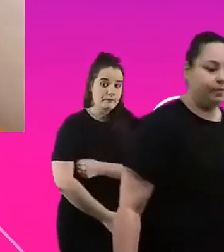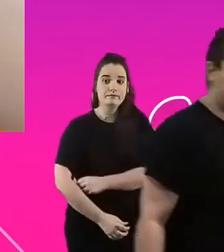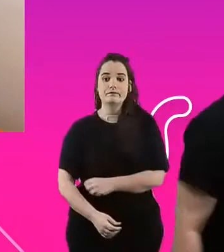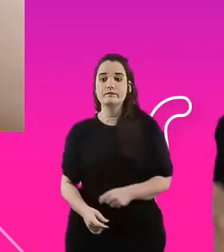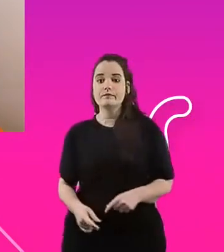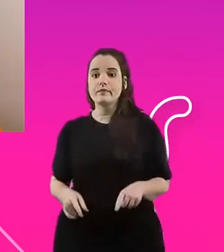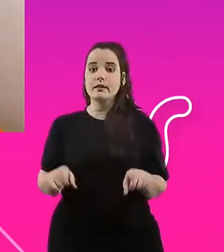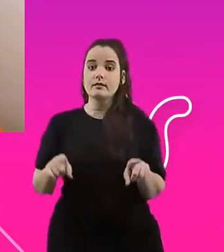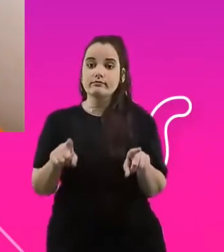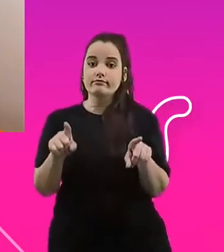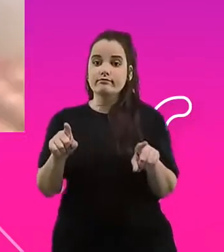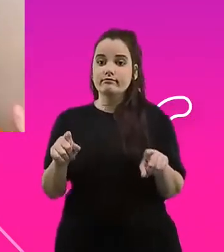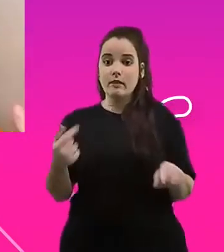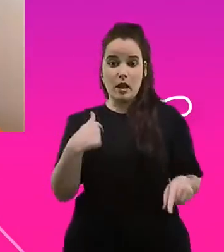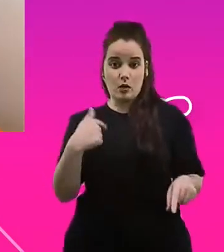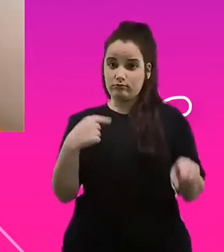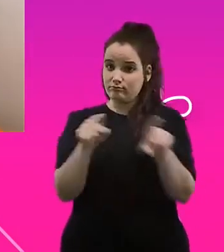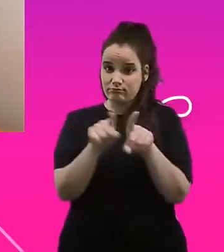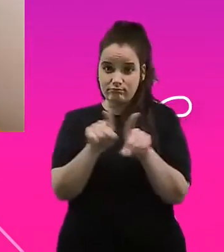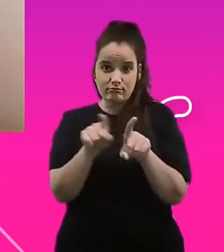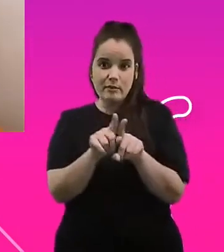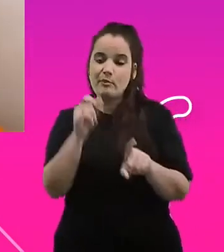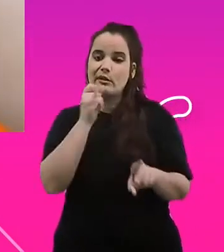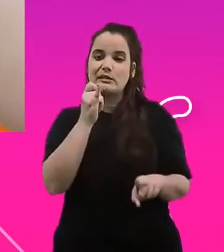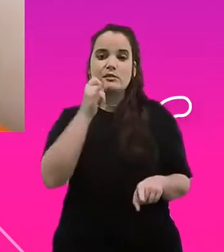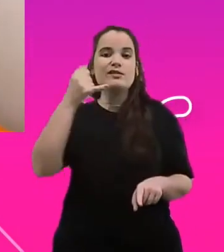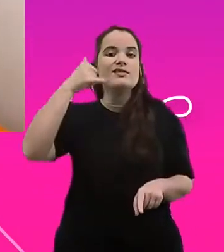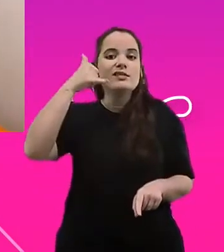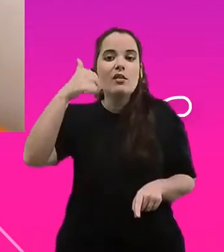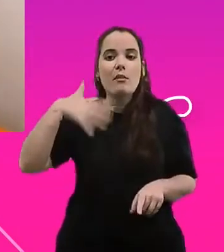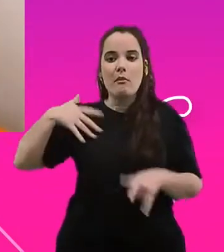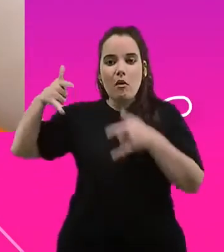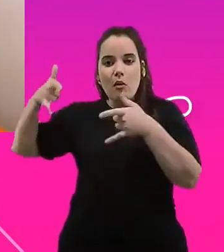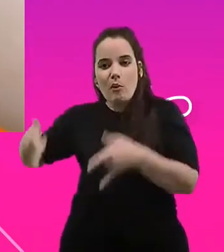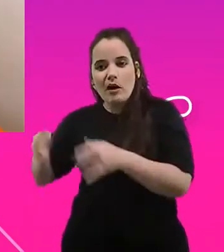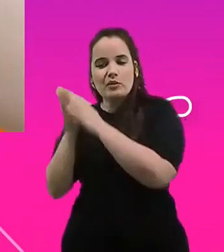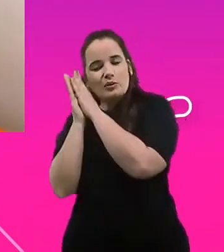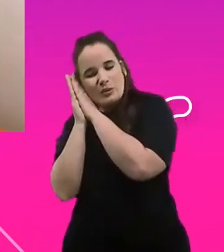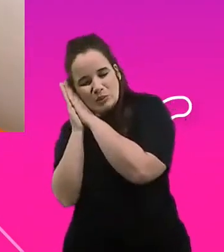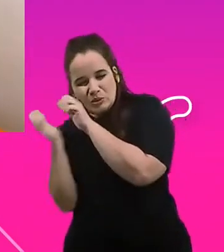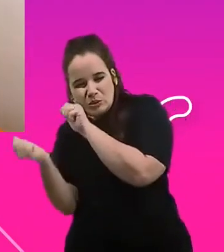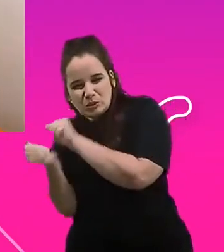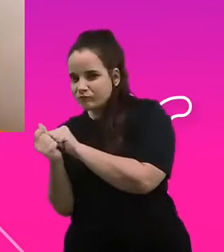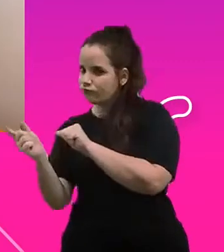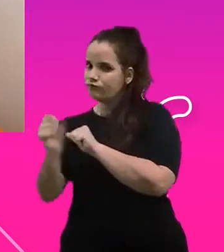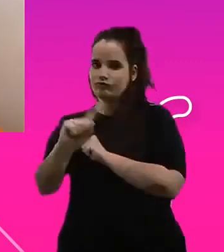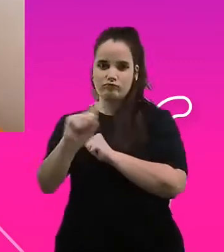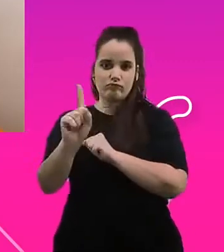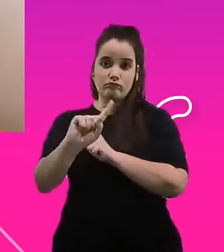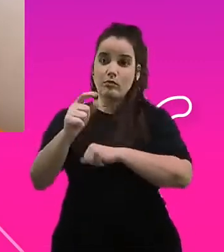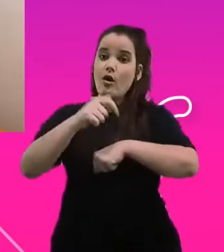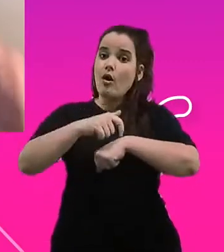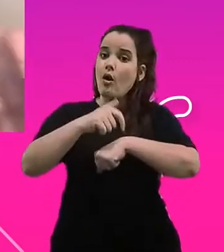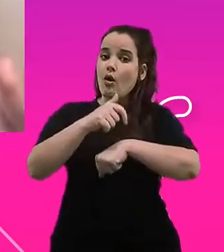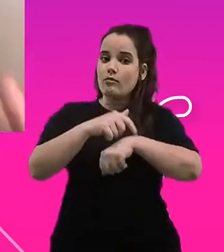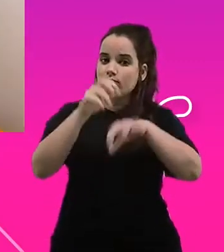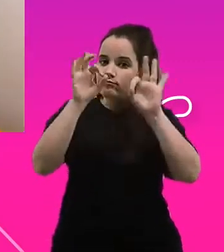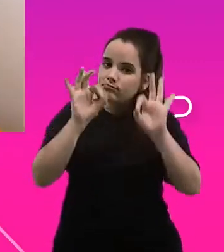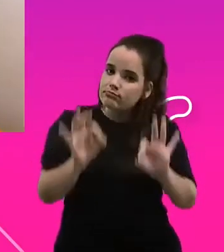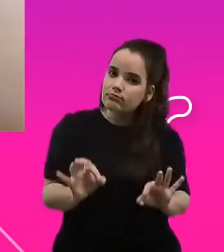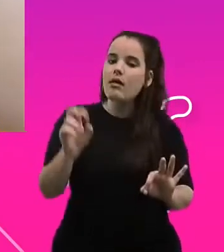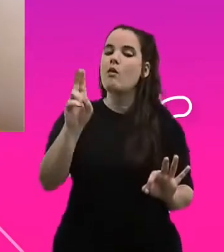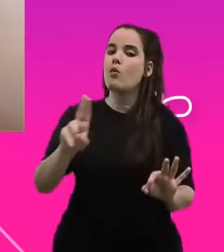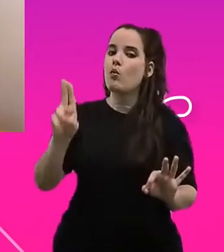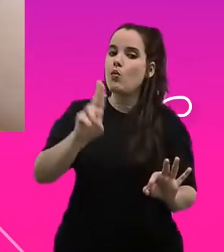tenho notificações, eu não durmo com o celular no quarto, eu tenho meu horário de uso, então eu tenho, né, a minha